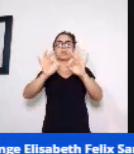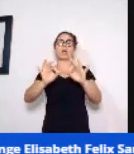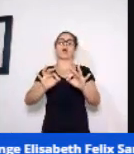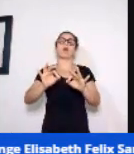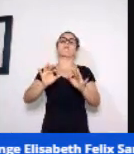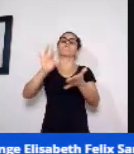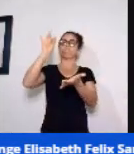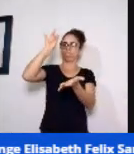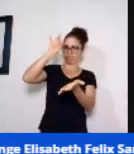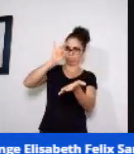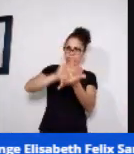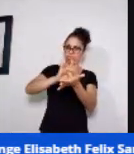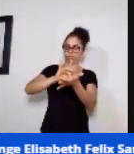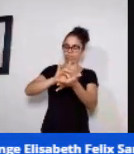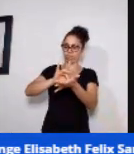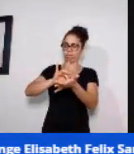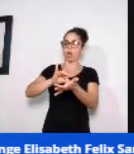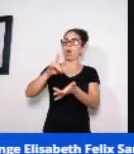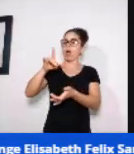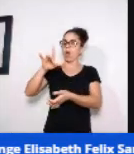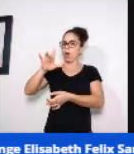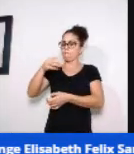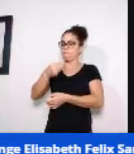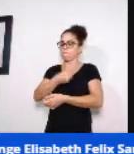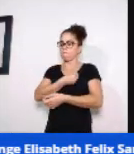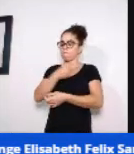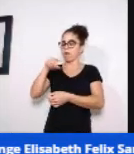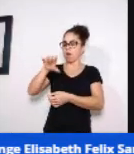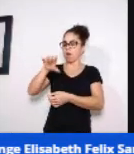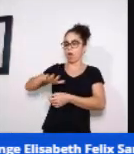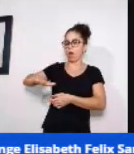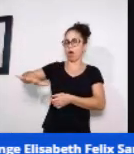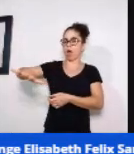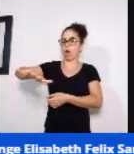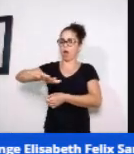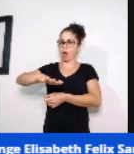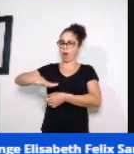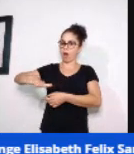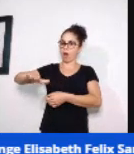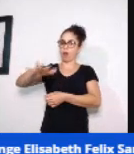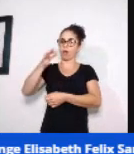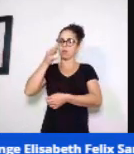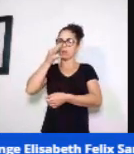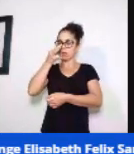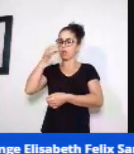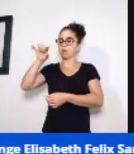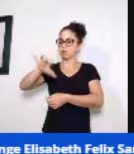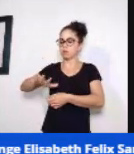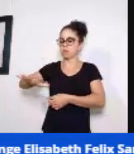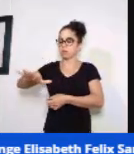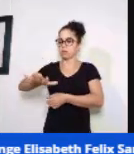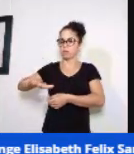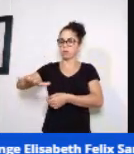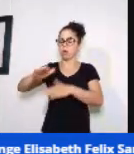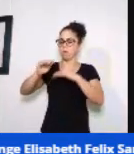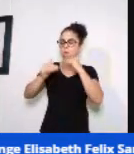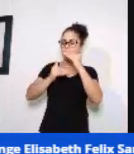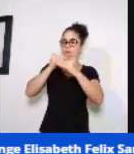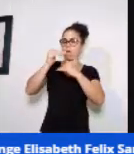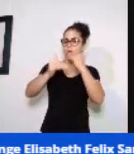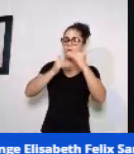nossa realidade cultural e econômica para a condução do processo. Então, nós partimos para os grupos de